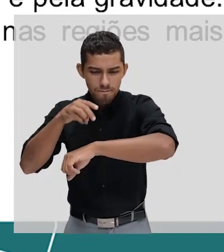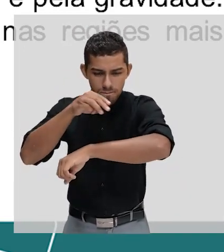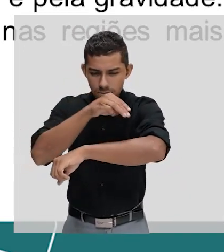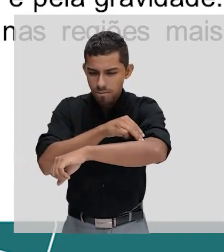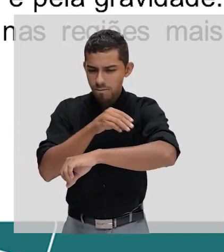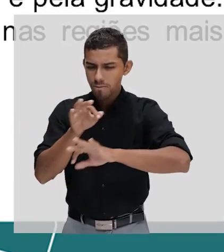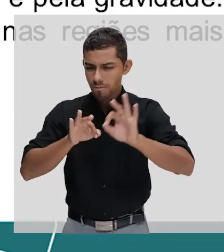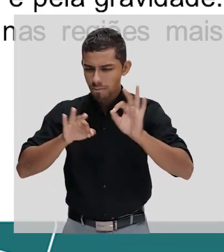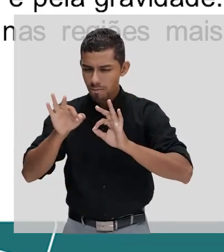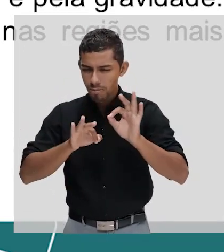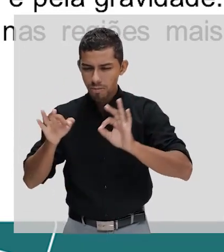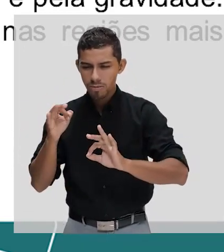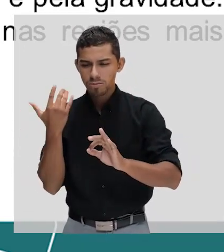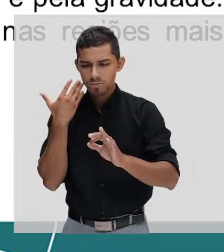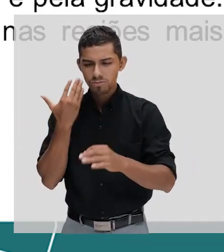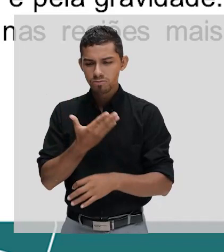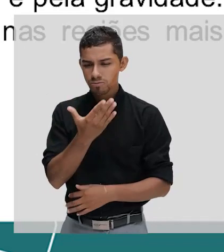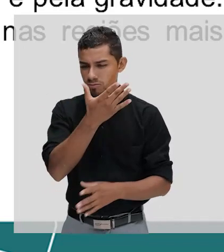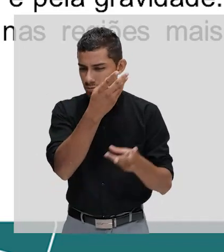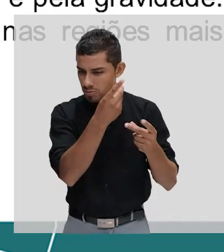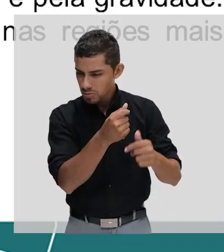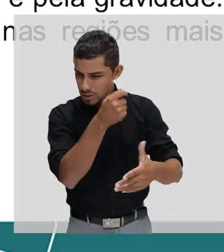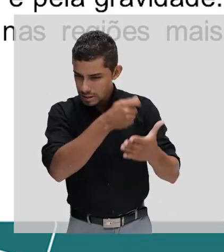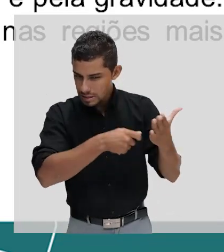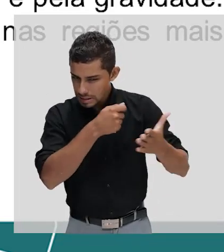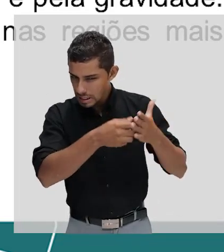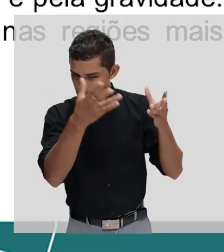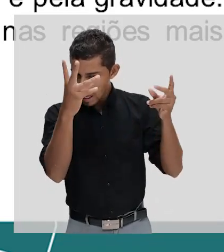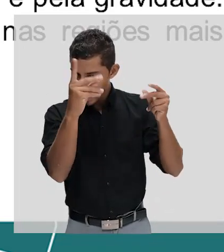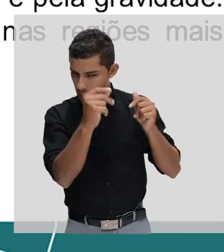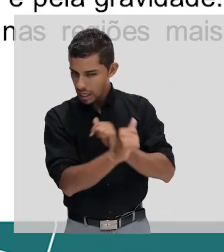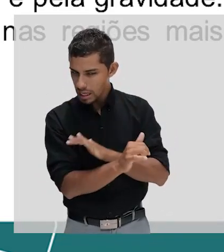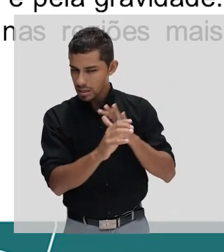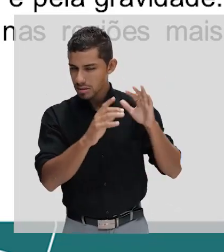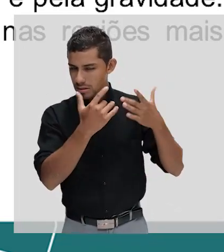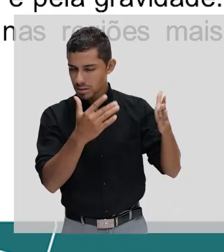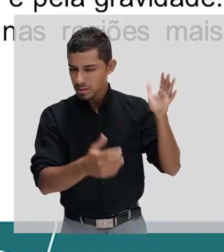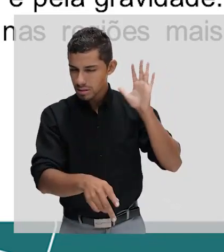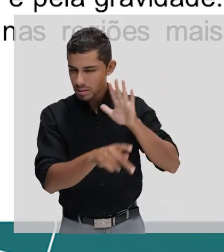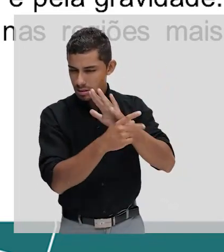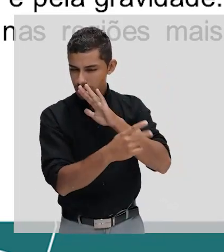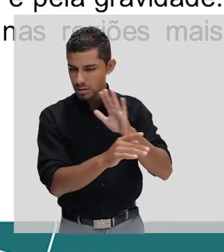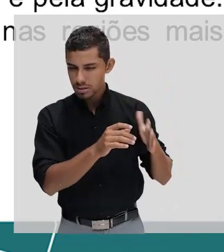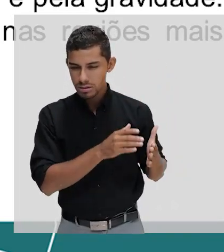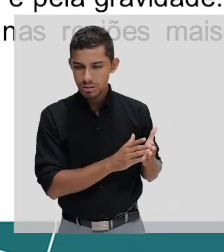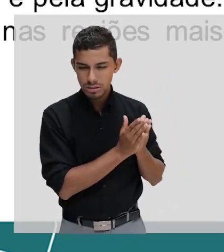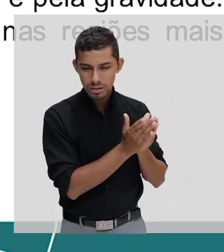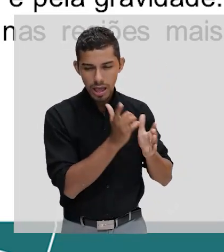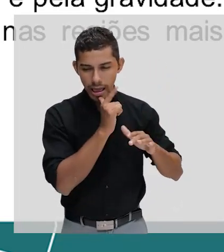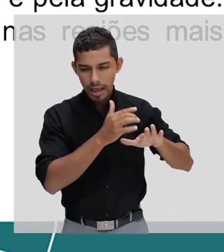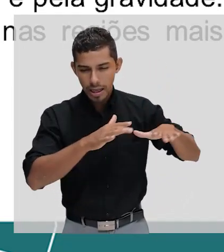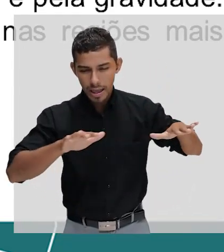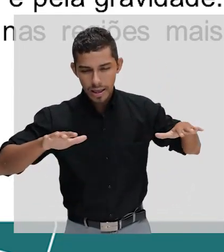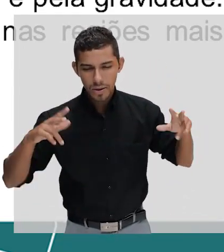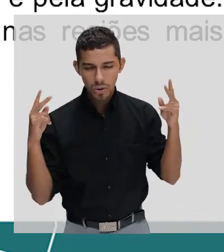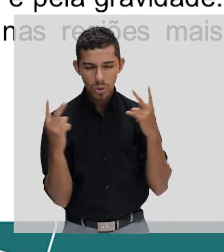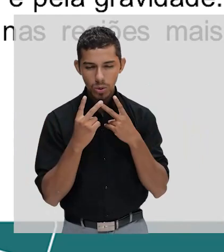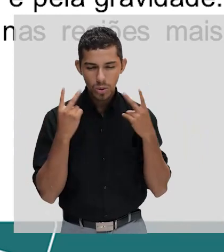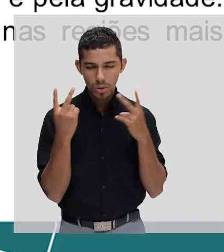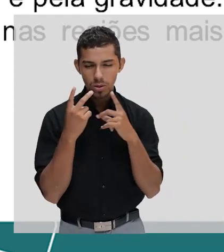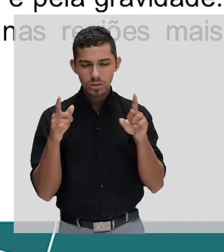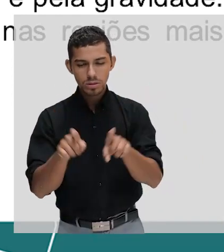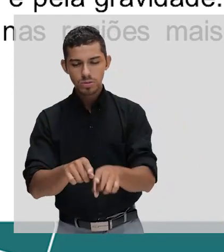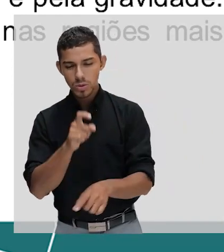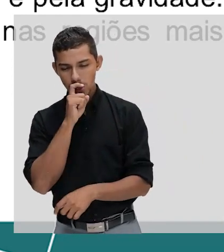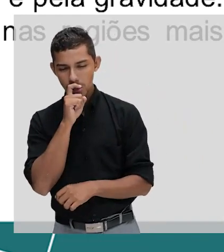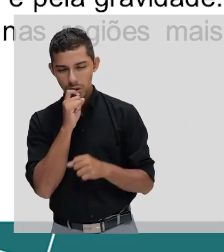destruídas. Os produtos resultantes da destruição das rochas são transportados pela água, vento e